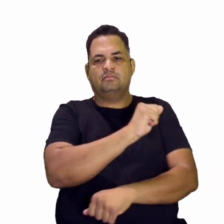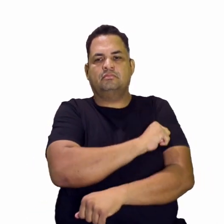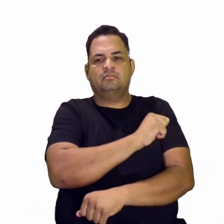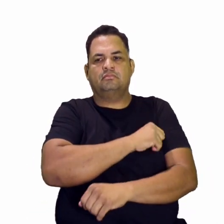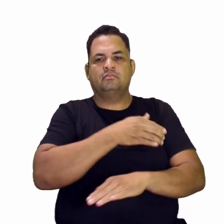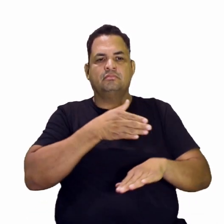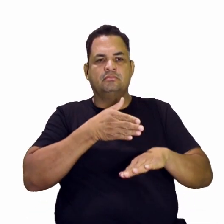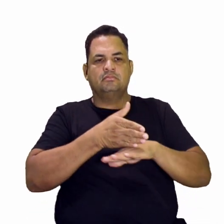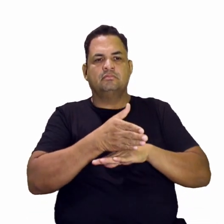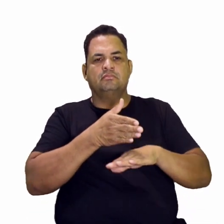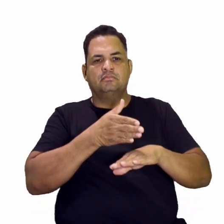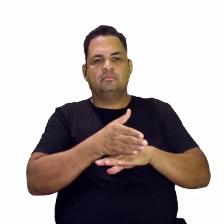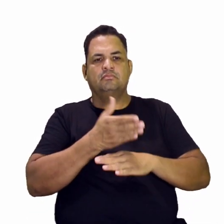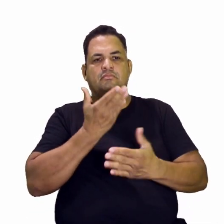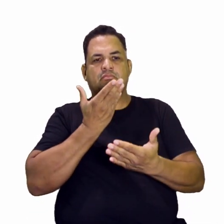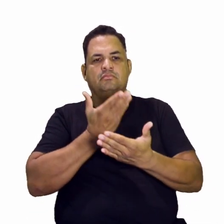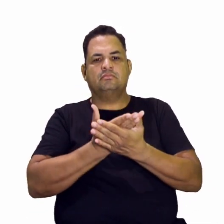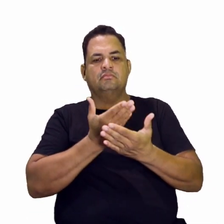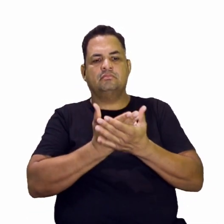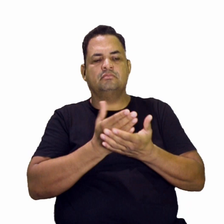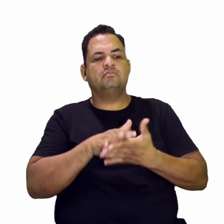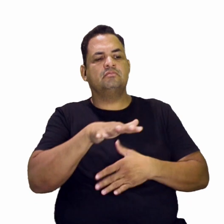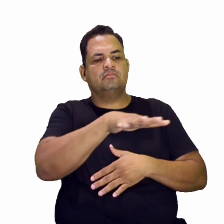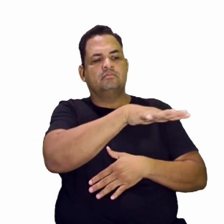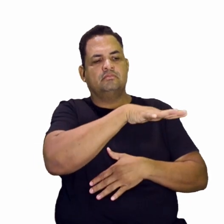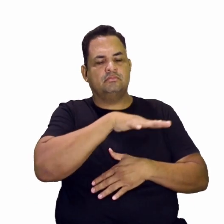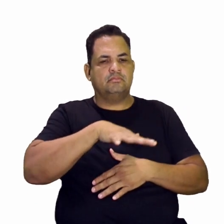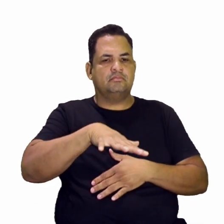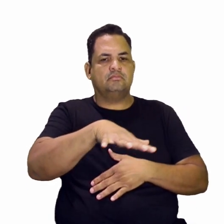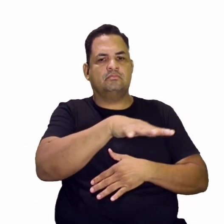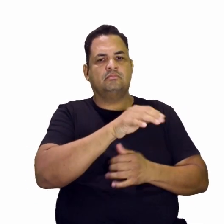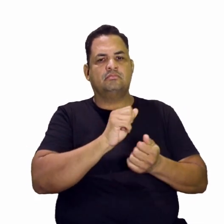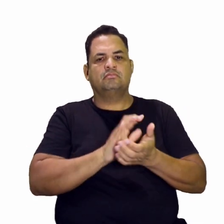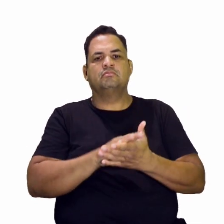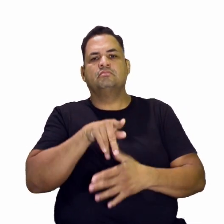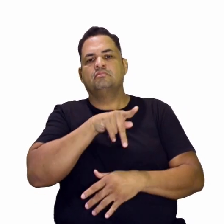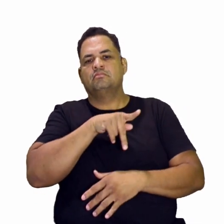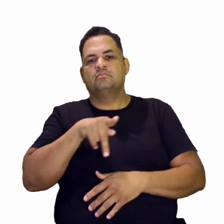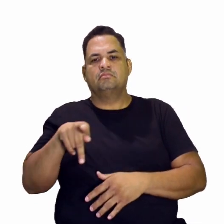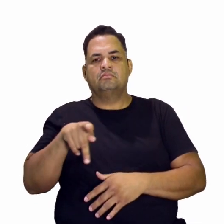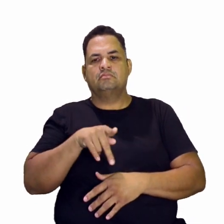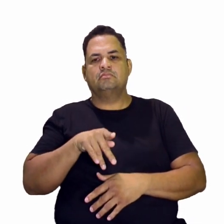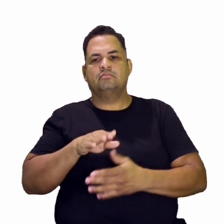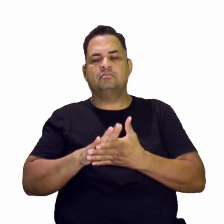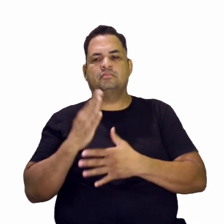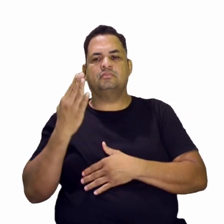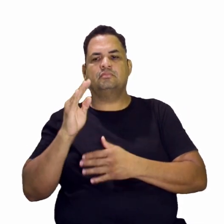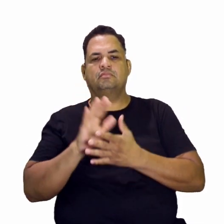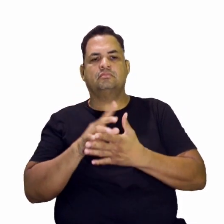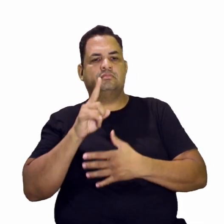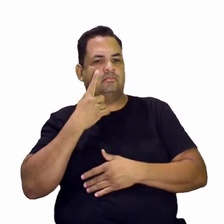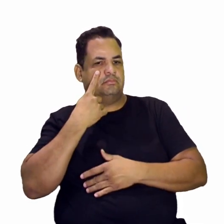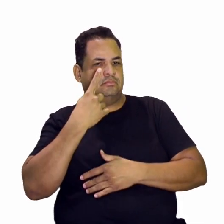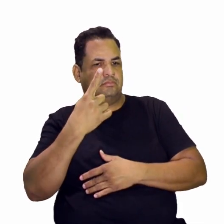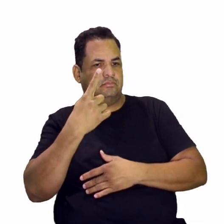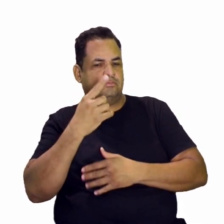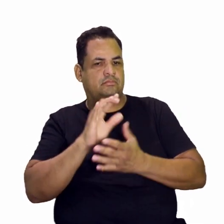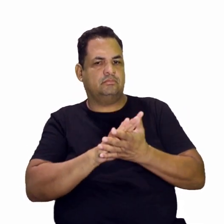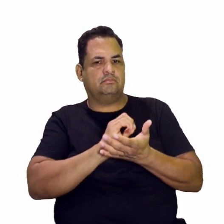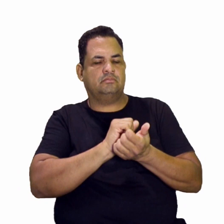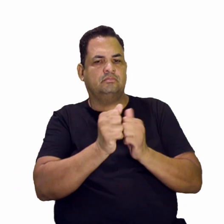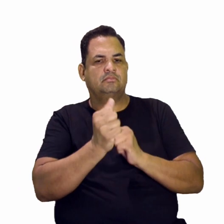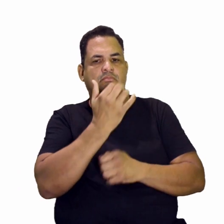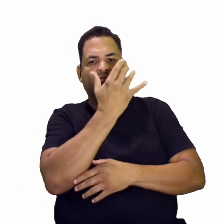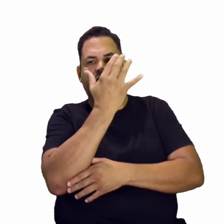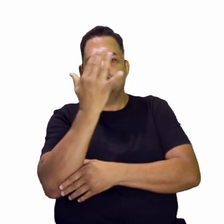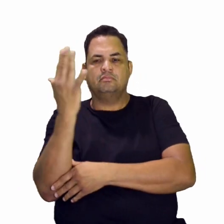estudantes participando de uma aula de campo com o seu professor de biologia saíram para observar os tipos de